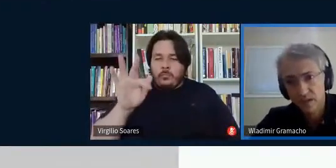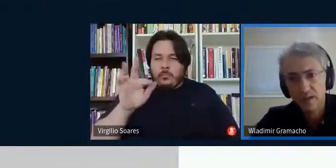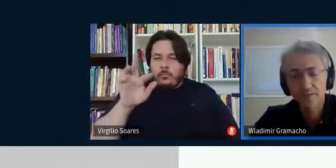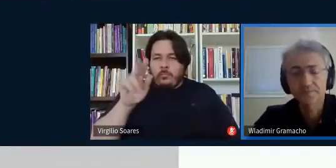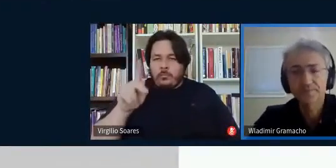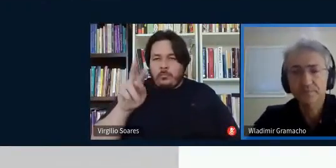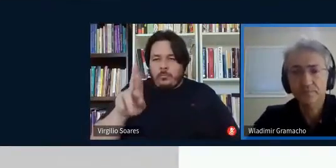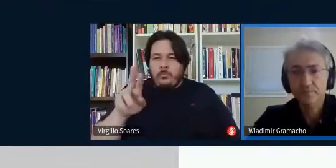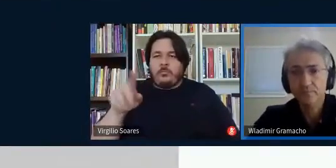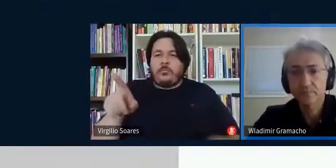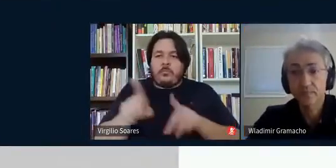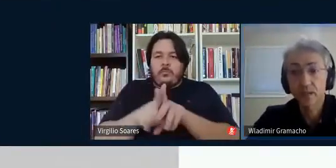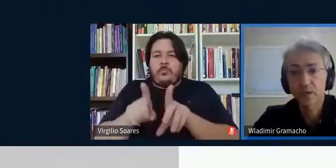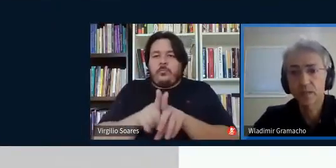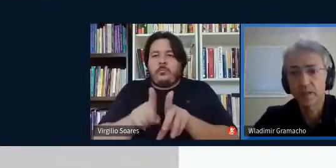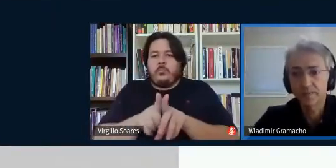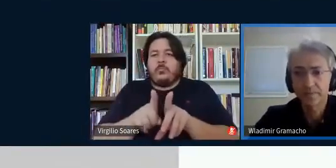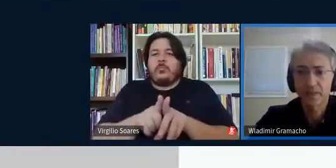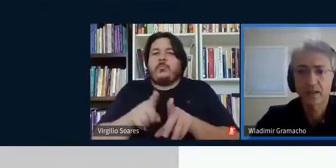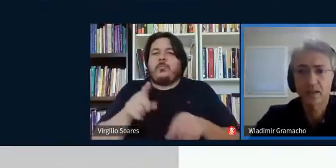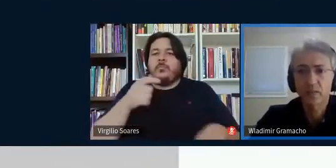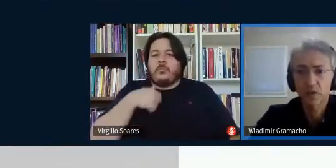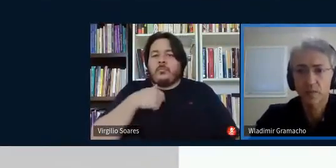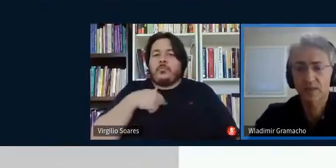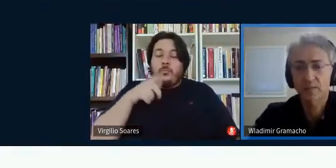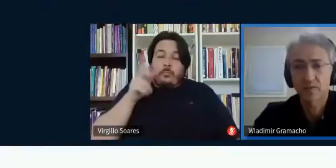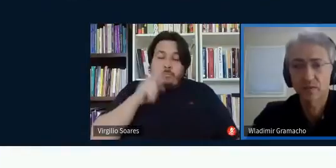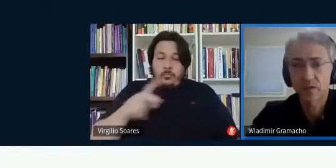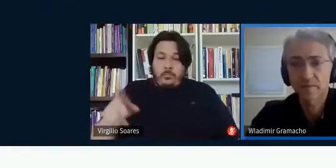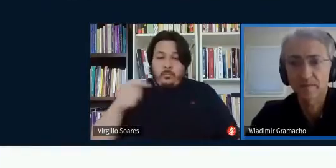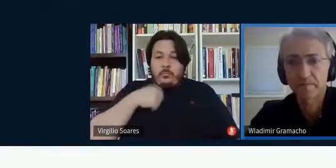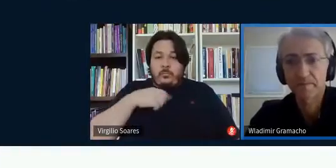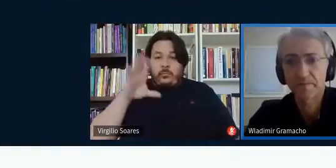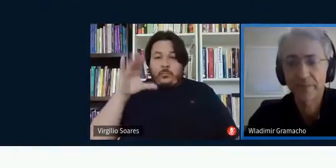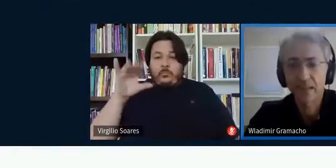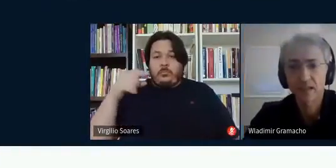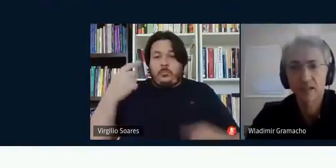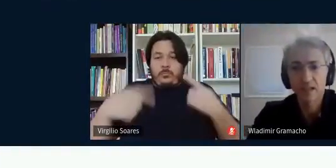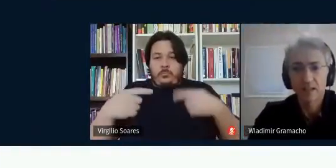Política da UNB. Pode passar, por favor?